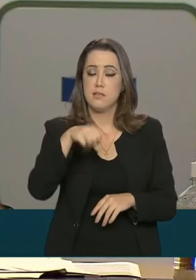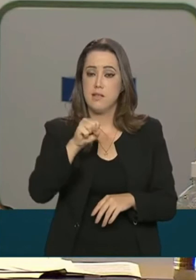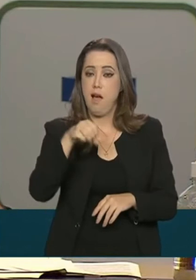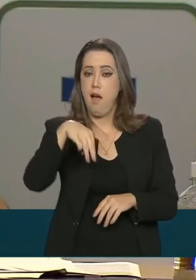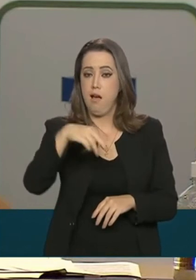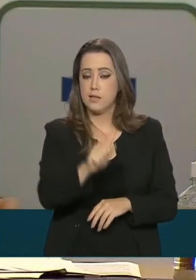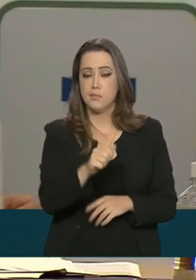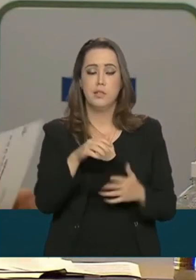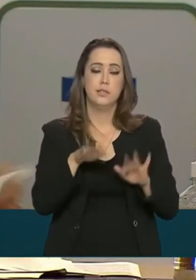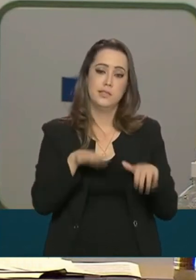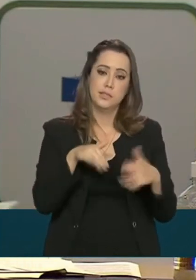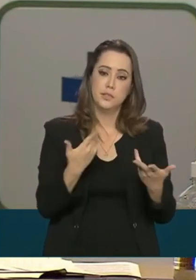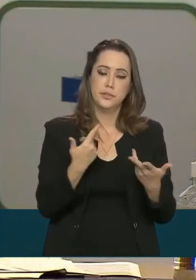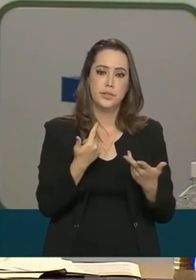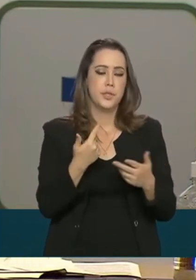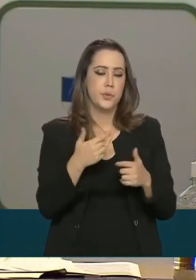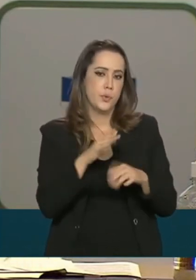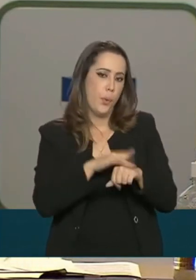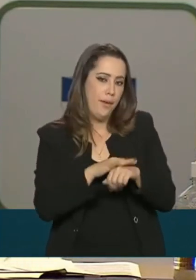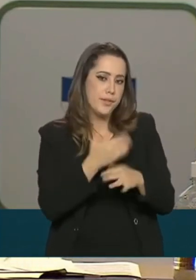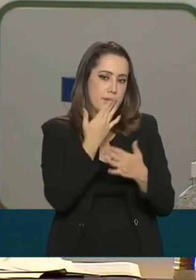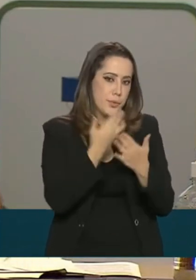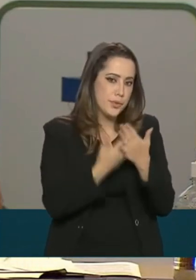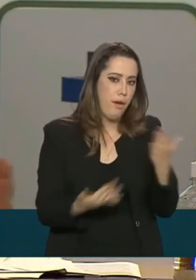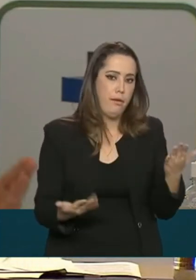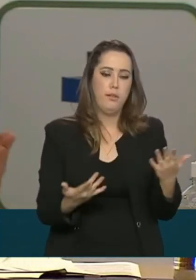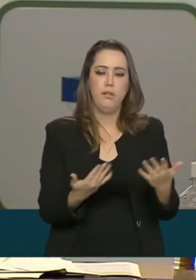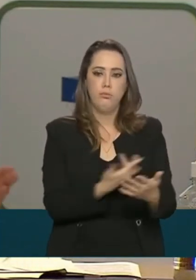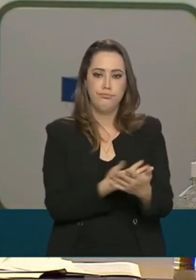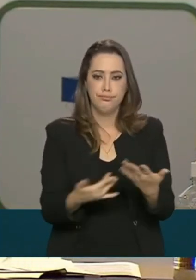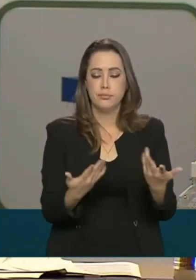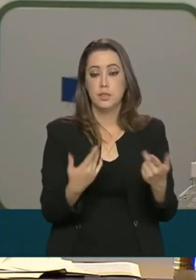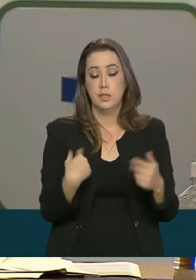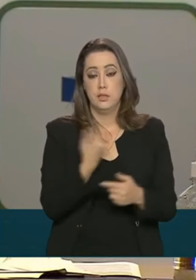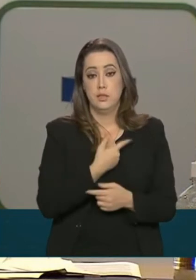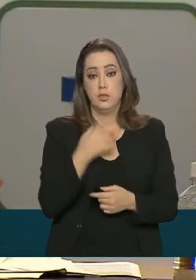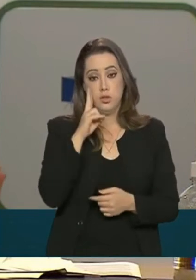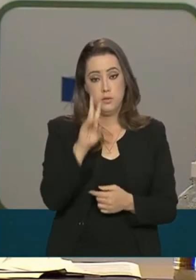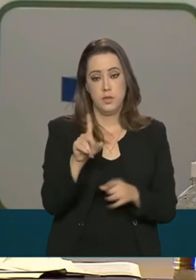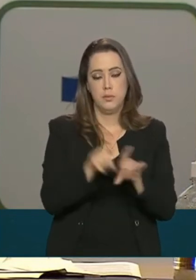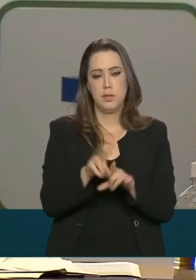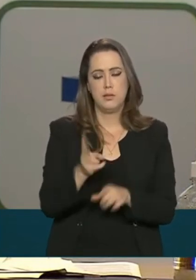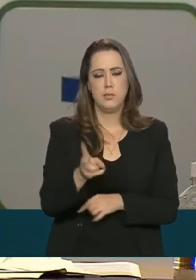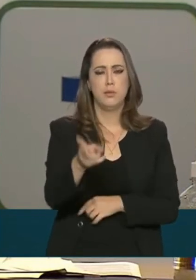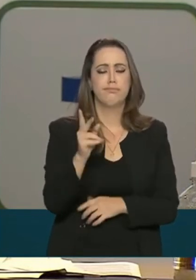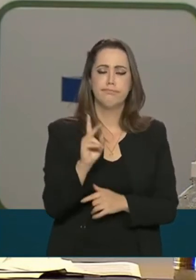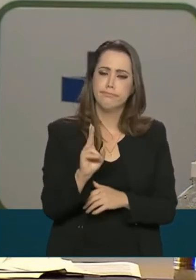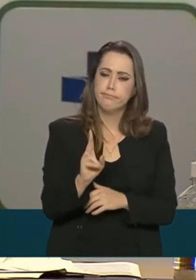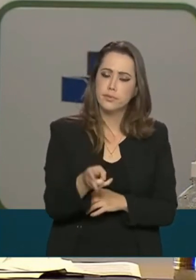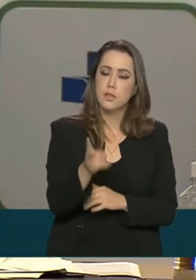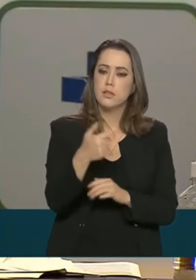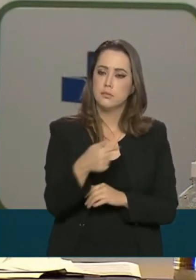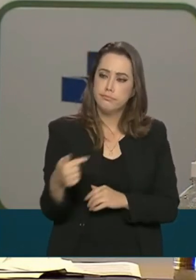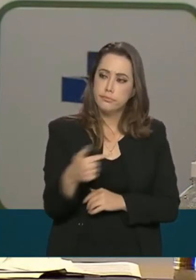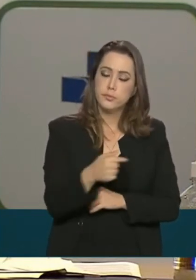doença hematológica. Quando nós também trazemos a cada semana, quando nós mostramos o número